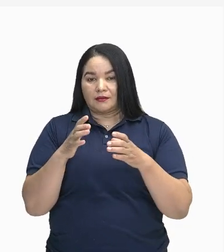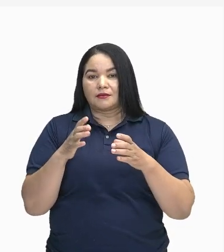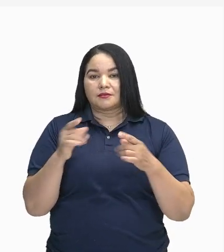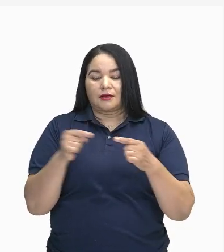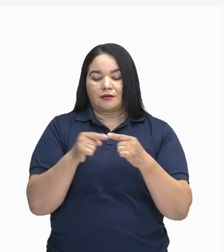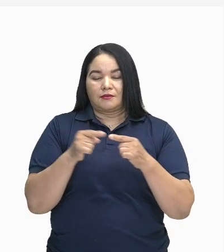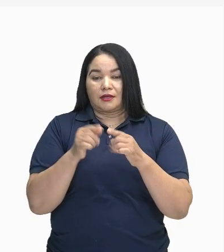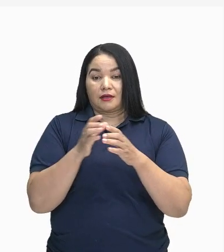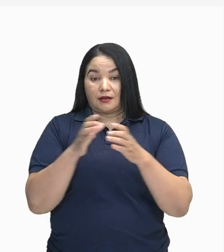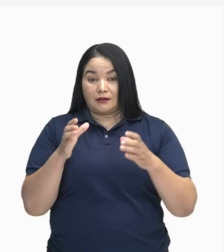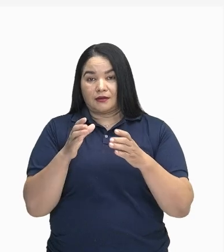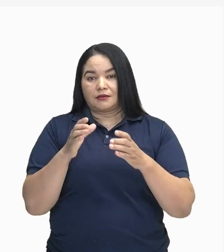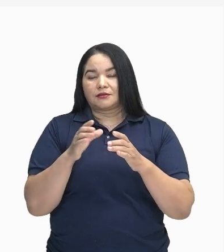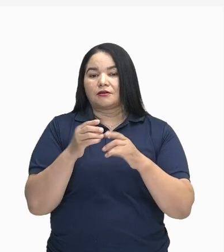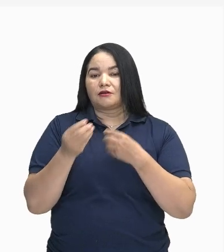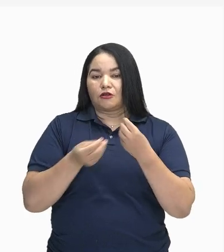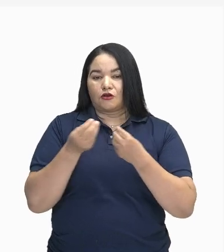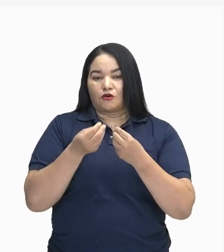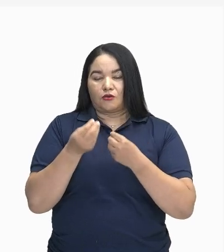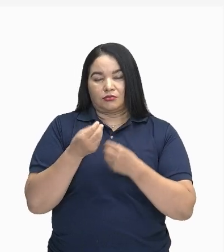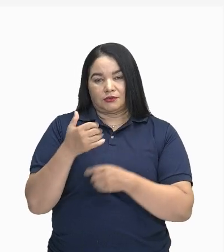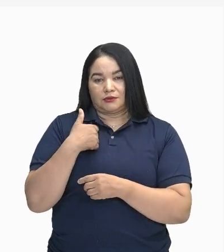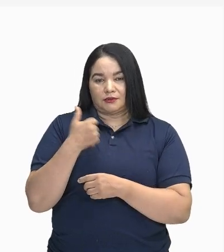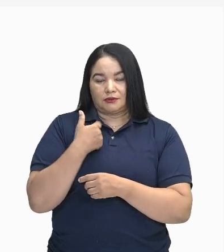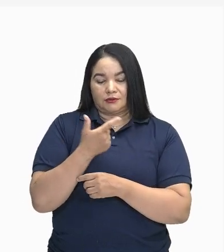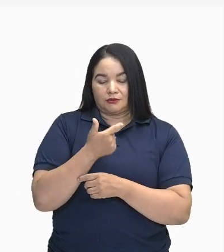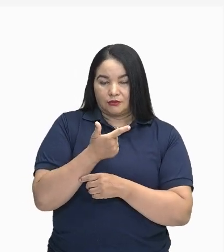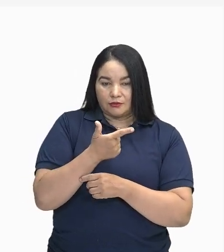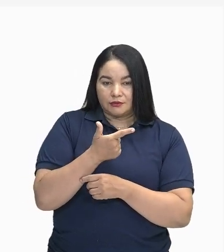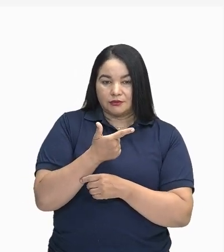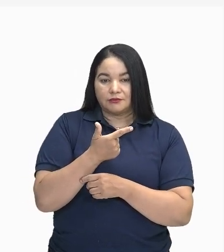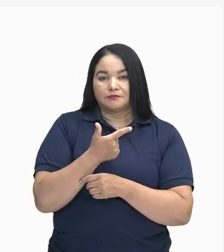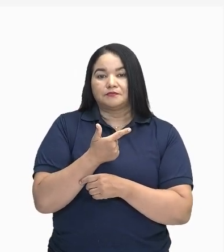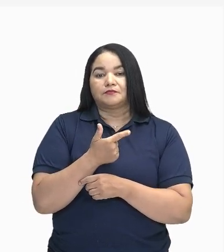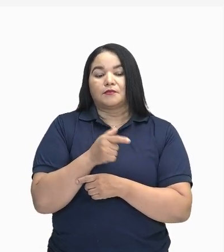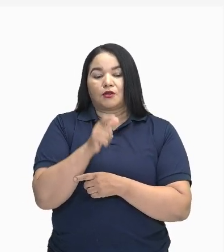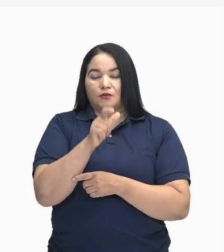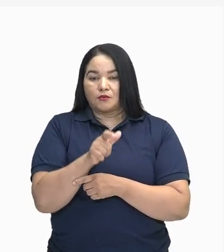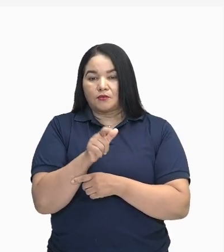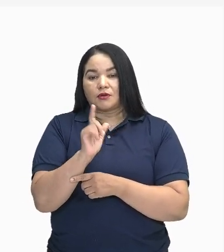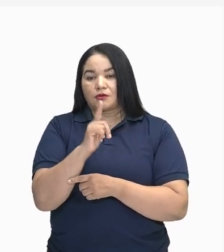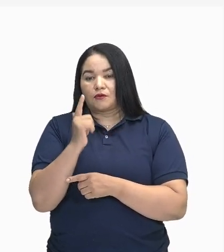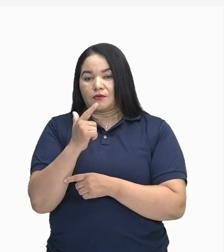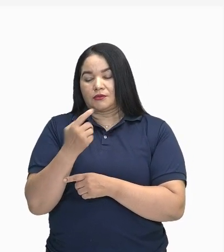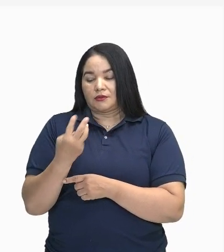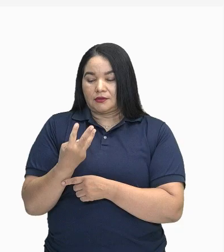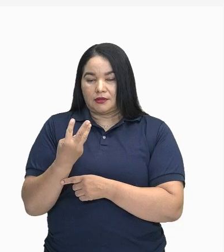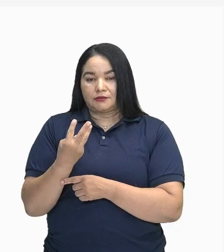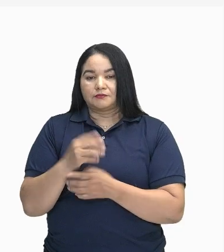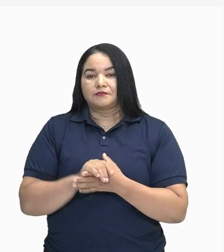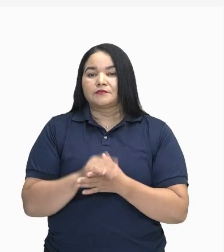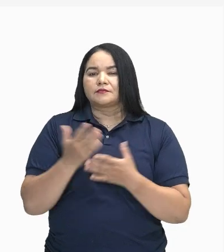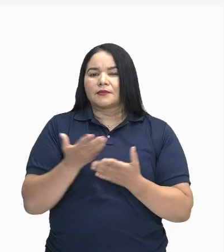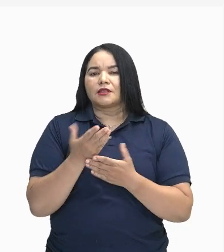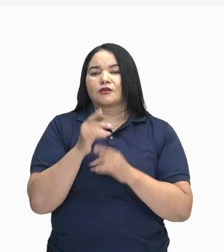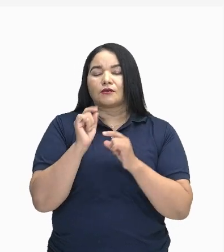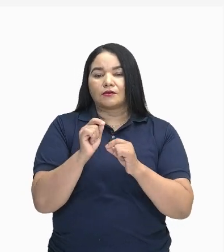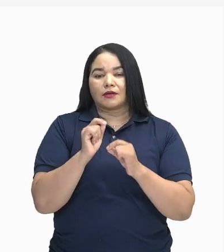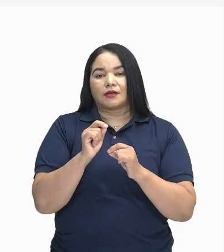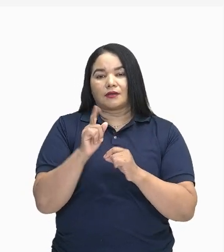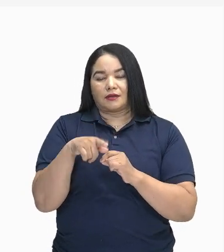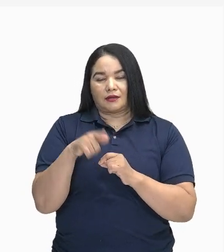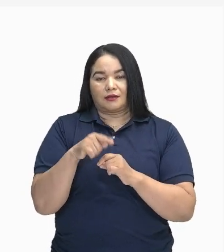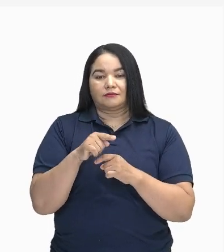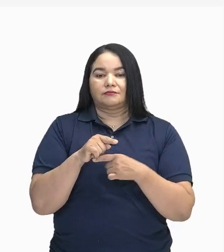Grandeza aí, ó, 12 anos, né? E Fátima tem 12 anos, certo? Então, a grandeza envolvida é exatamente